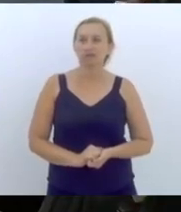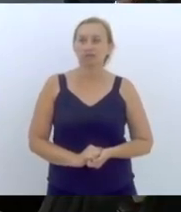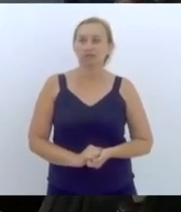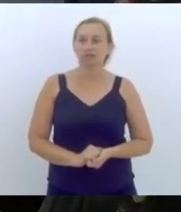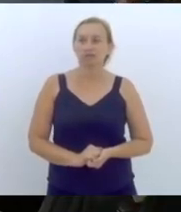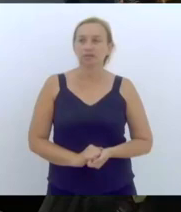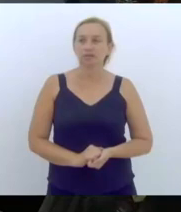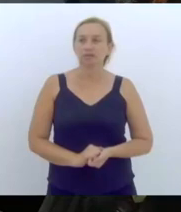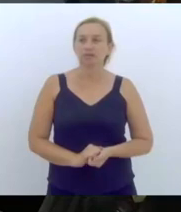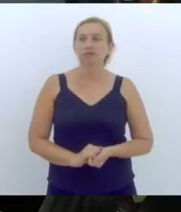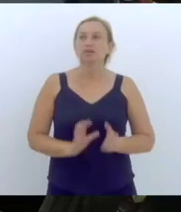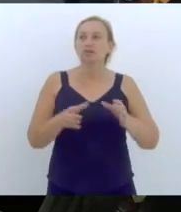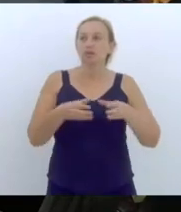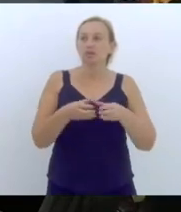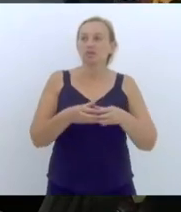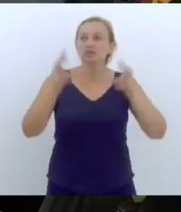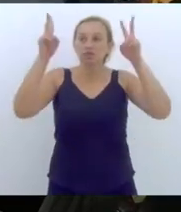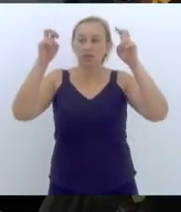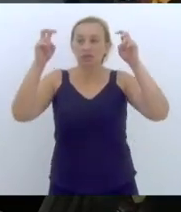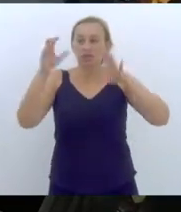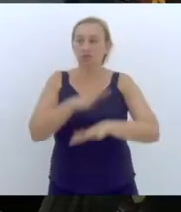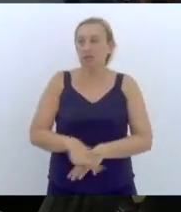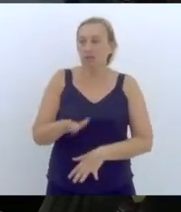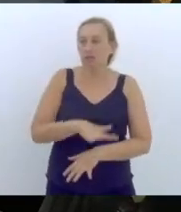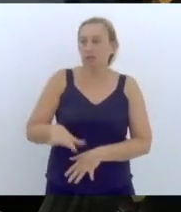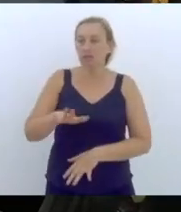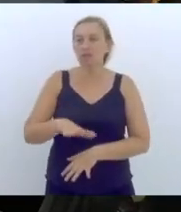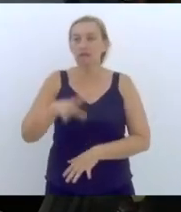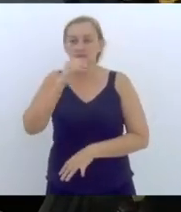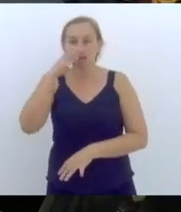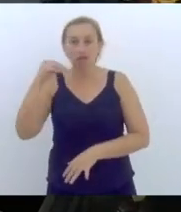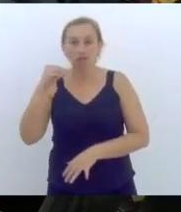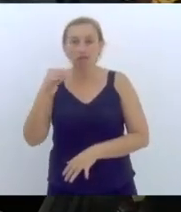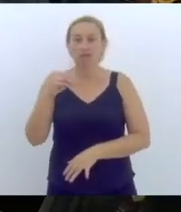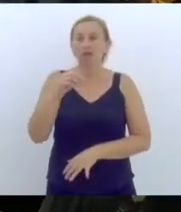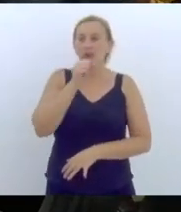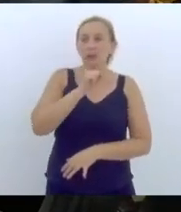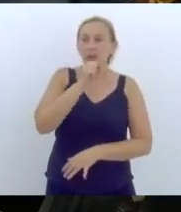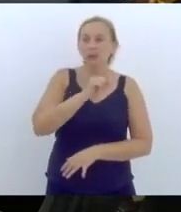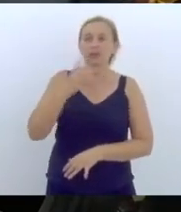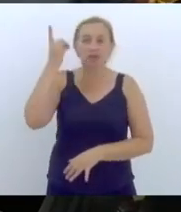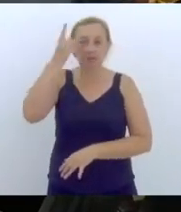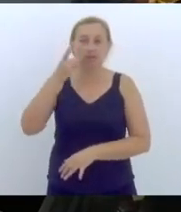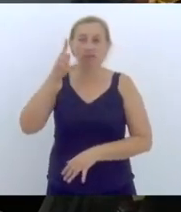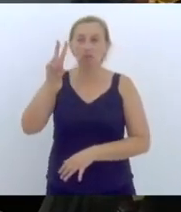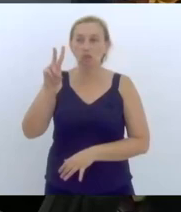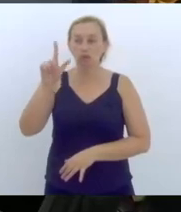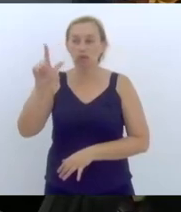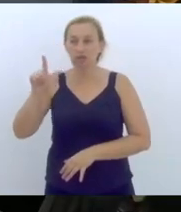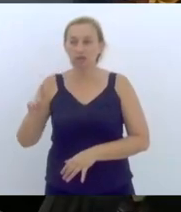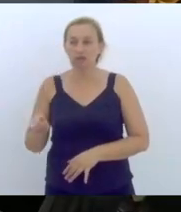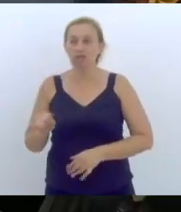Pela Comissão de Assuntos da Criança e do Adolescente e do Idoso, deputado Munir Neto.